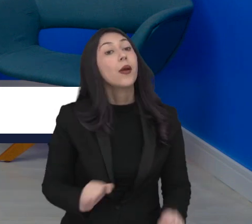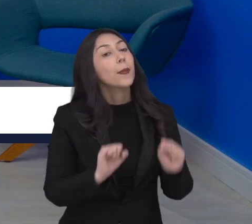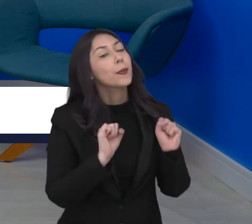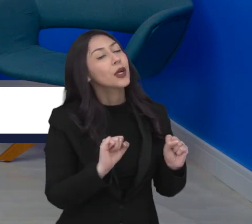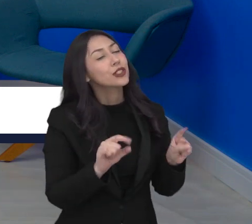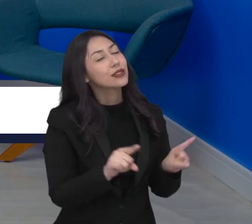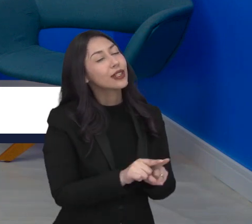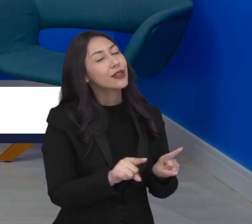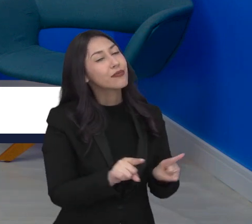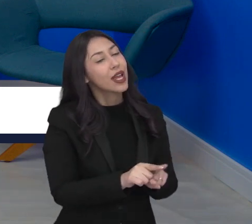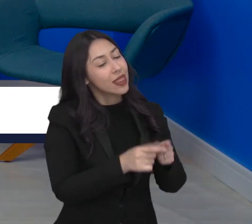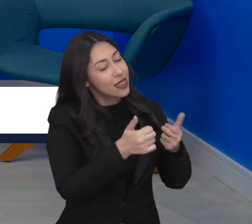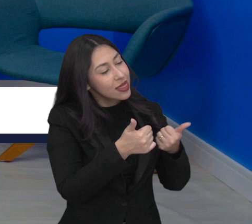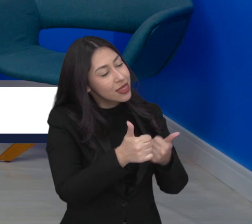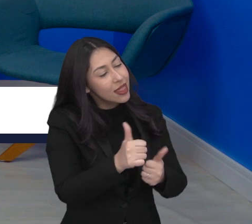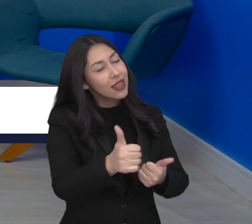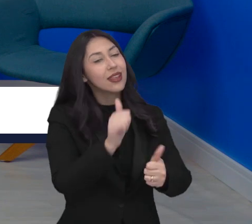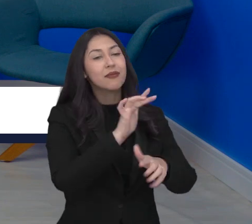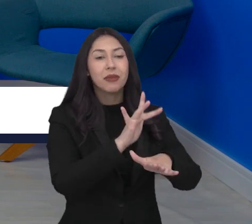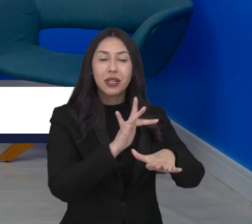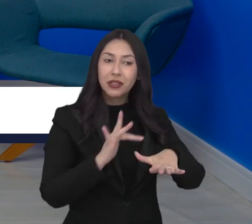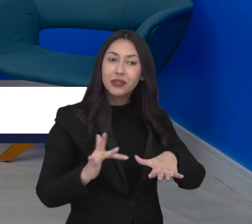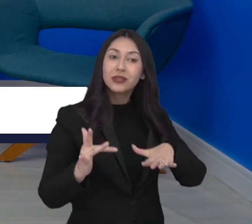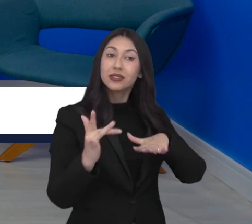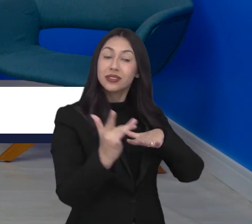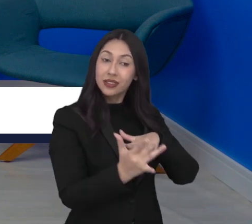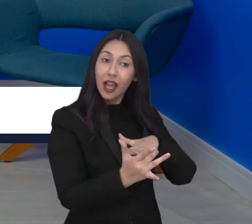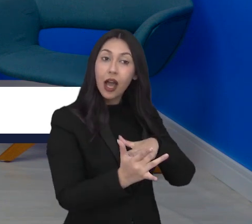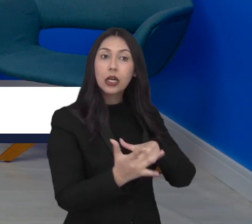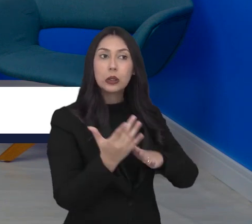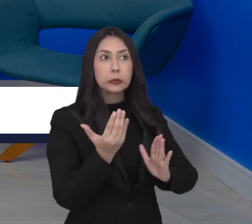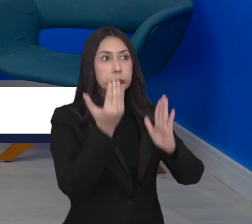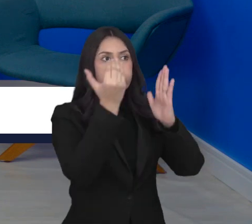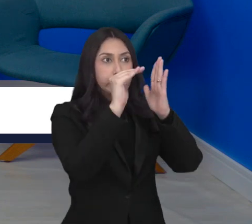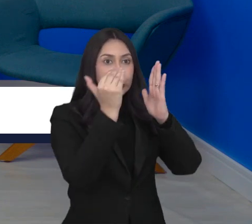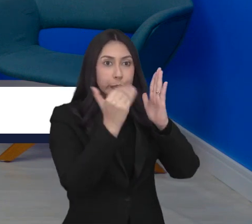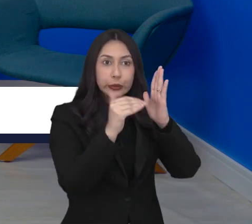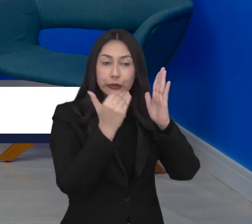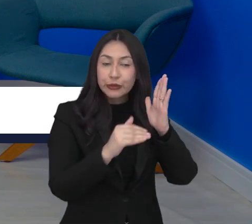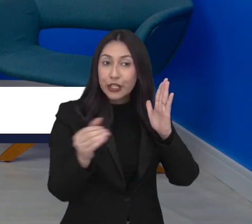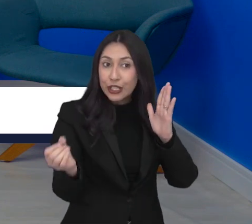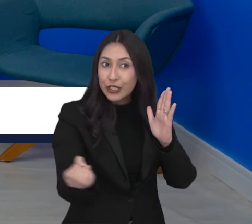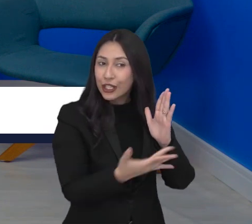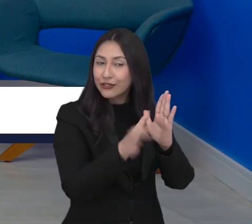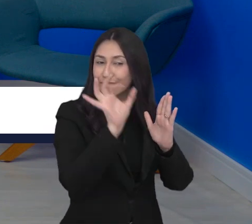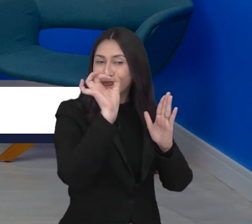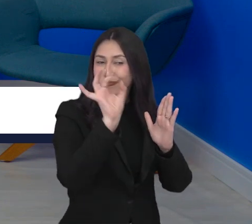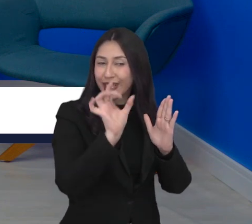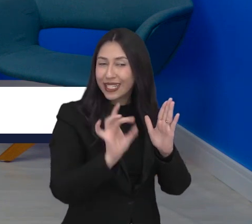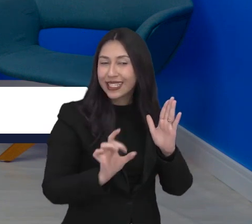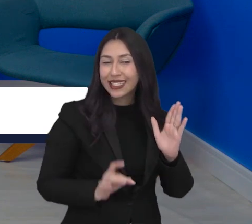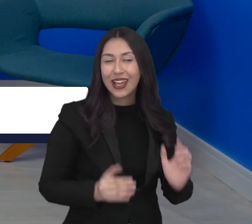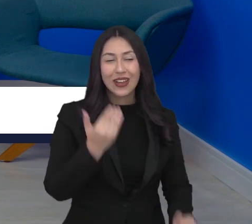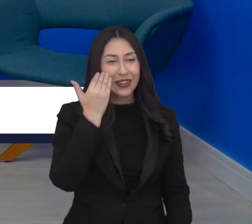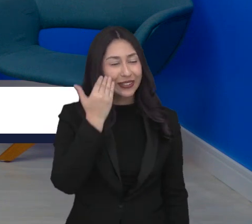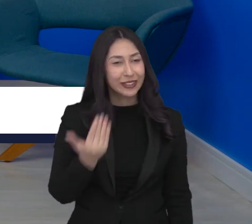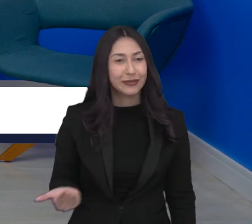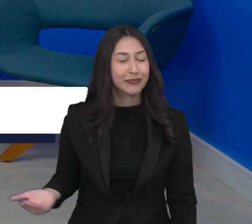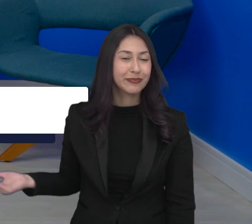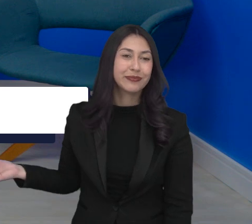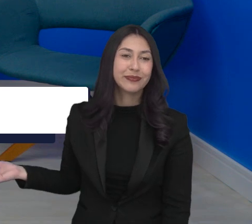youtube.com/tvcâmara-sjc. Você também pode nos acompanhar pelas redes sociais, conteúdos inéditos especiais feitos para lá, é